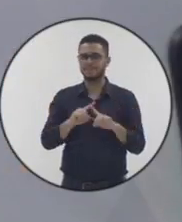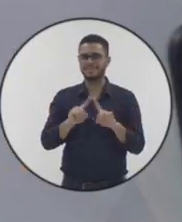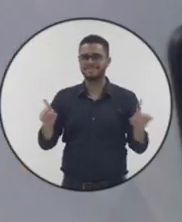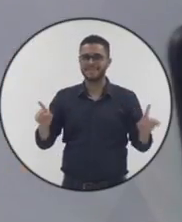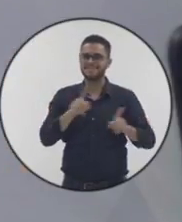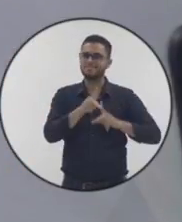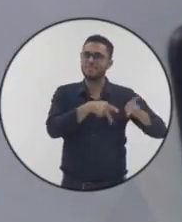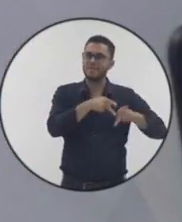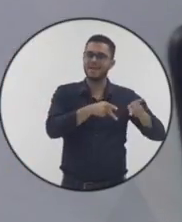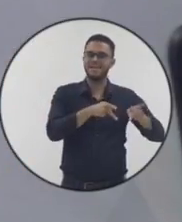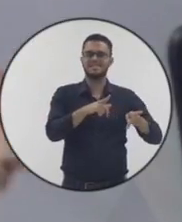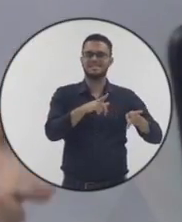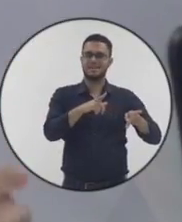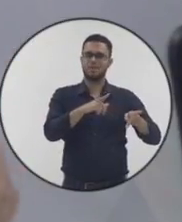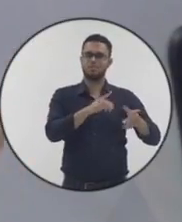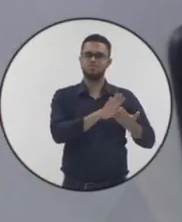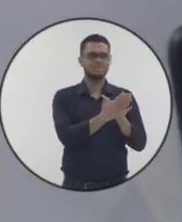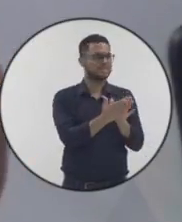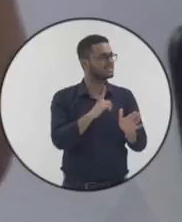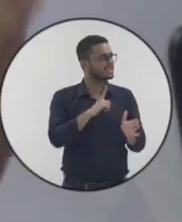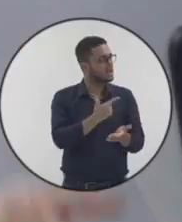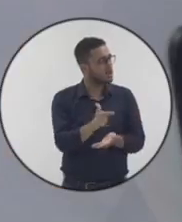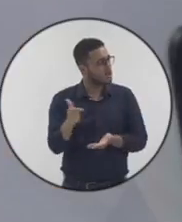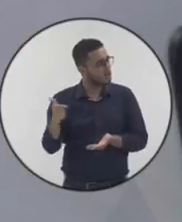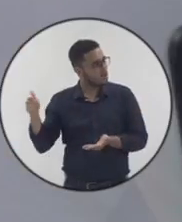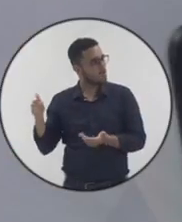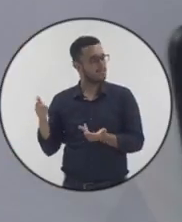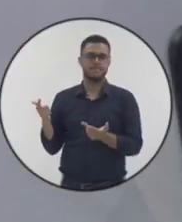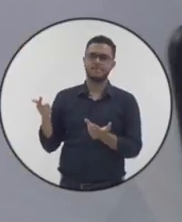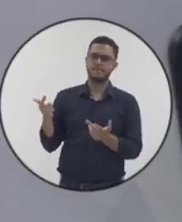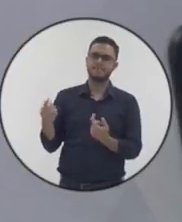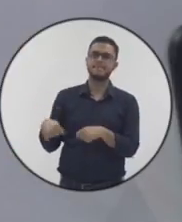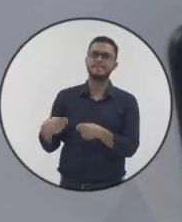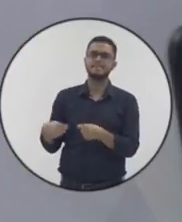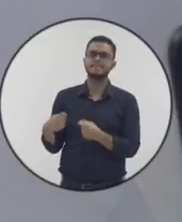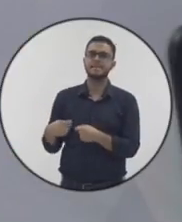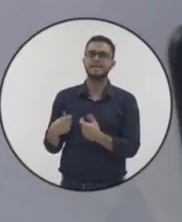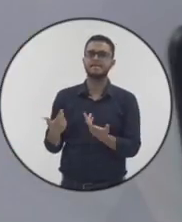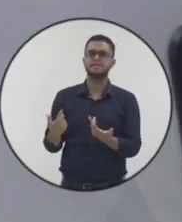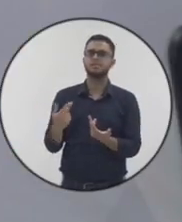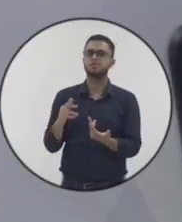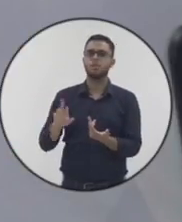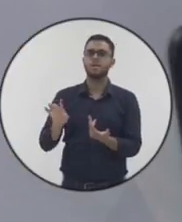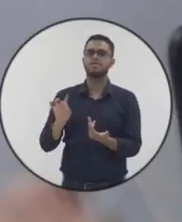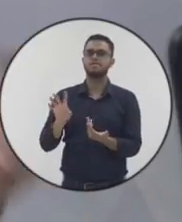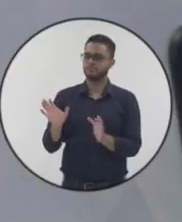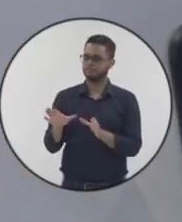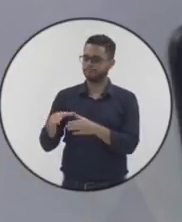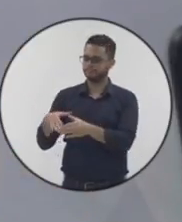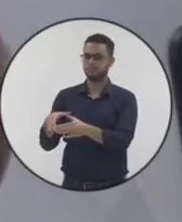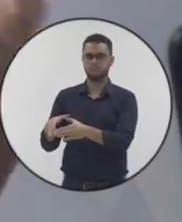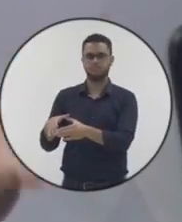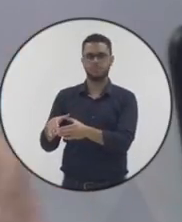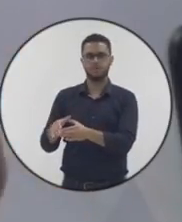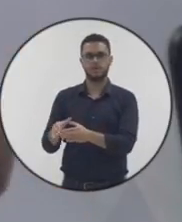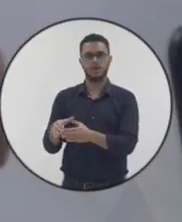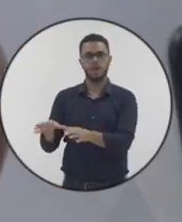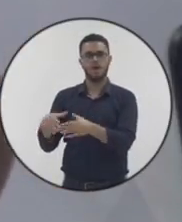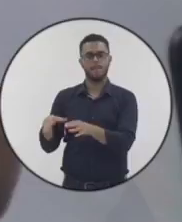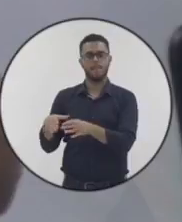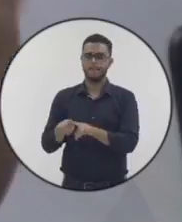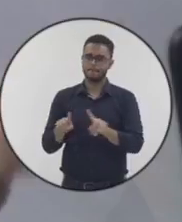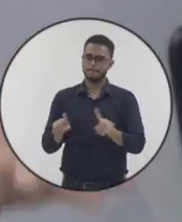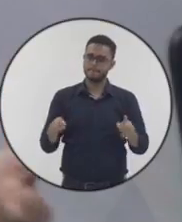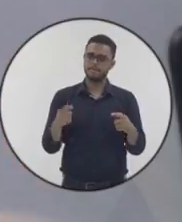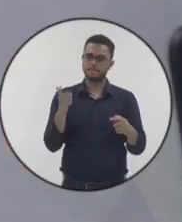outras questões. Então, como a psicologia entra não como uma tentativa de compulsoriedade de acompanhamento, mas como uma possibilidade de escuta e